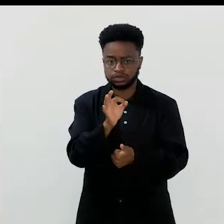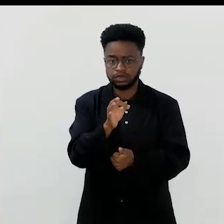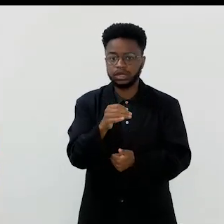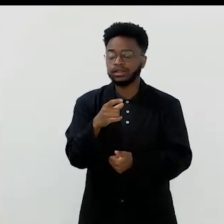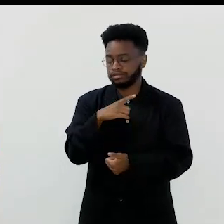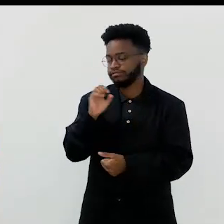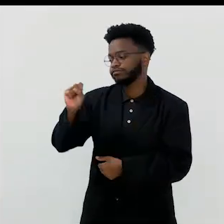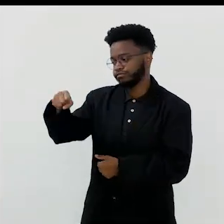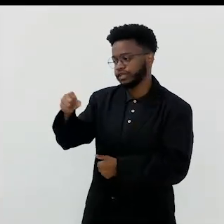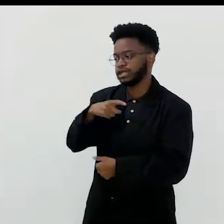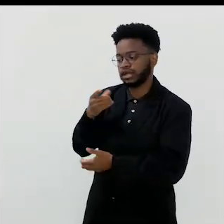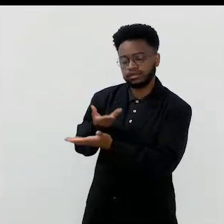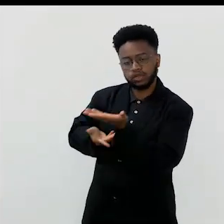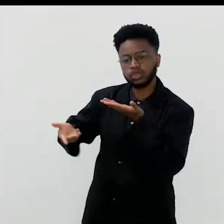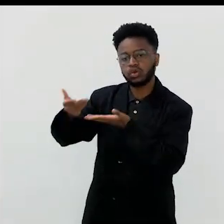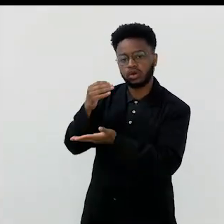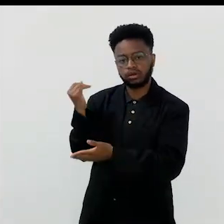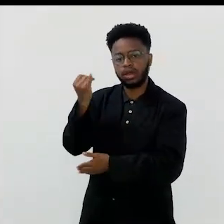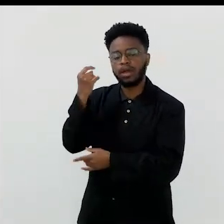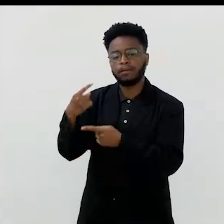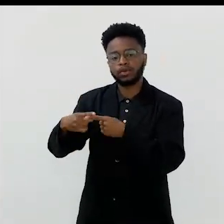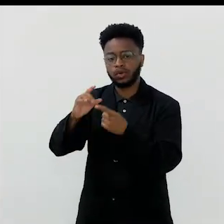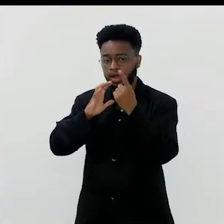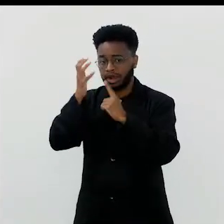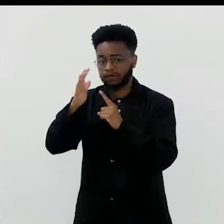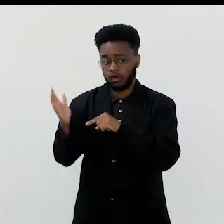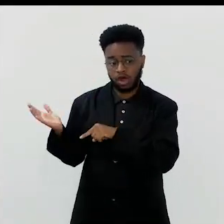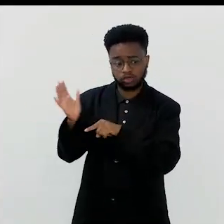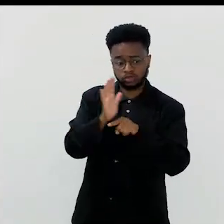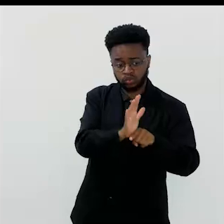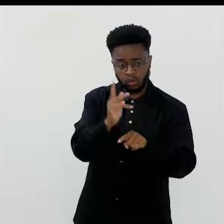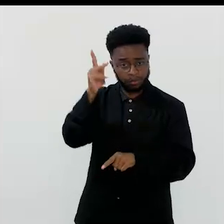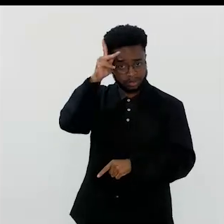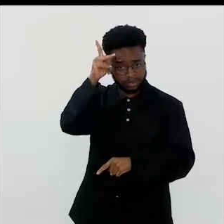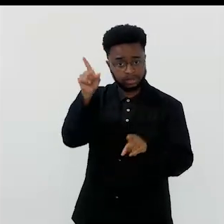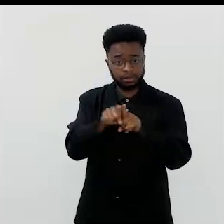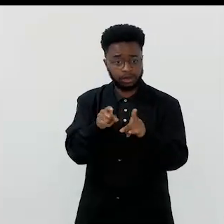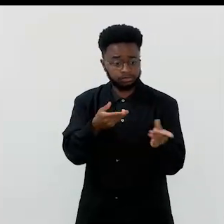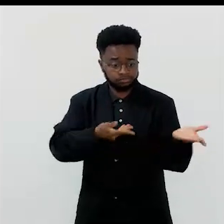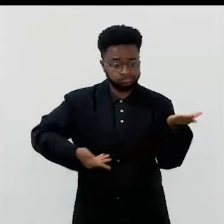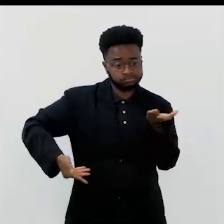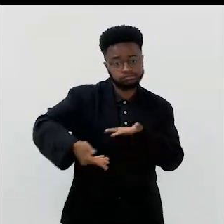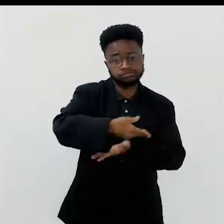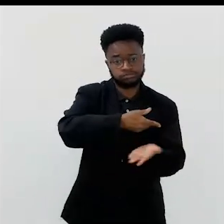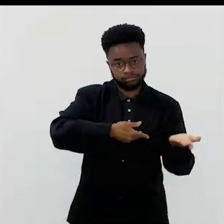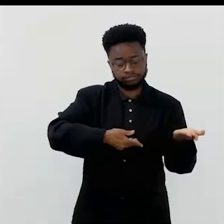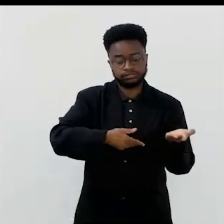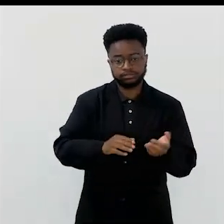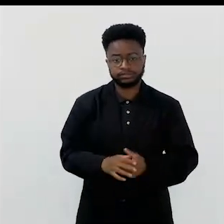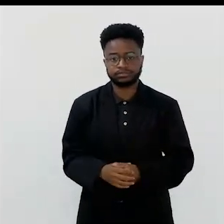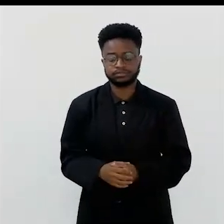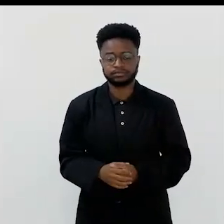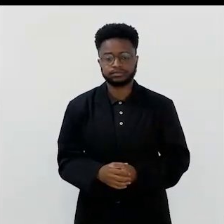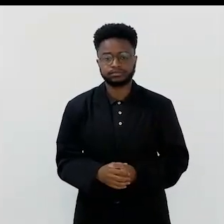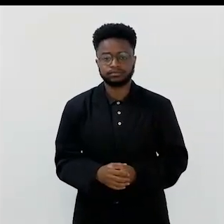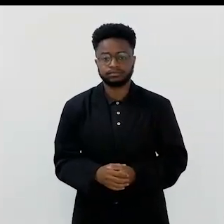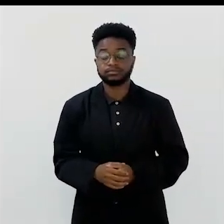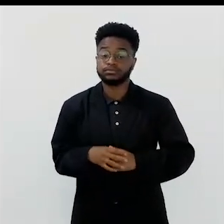né? Foi um intercâmbio, né? Eu acredito que o carnaval fez bem para Parintins e Parintins também fez bem para o carnaval,